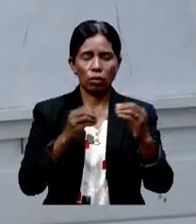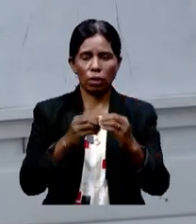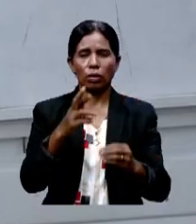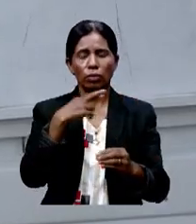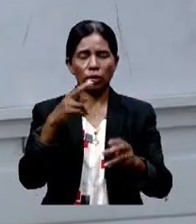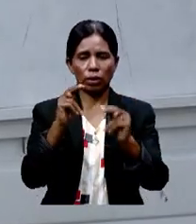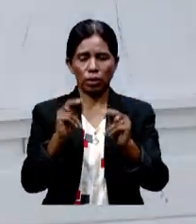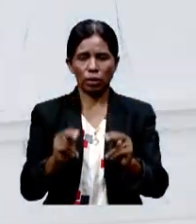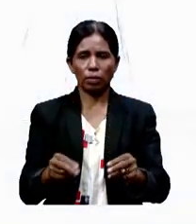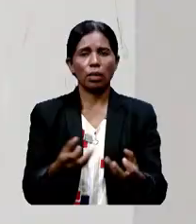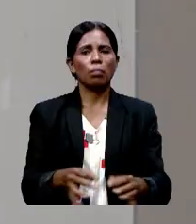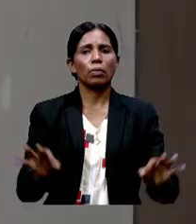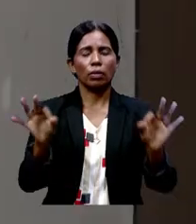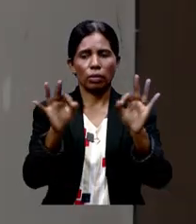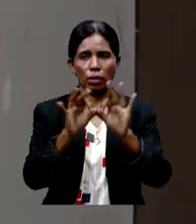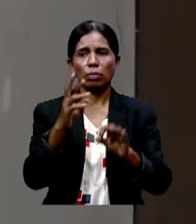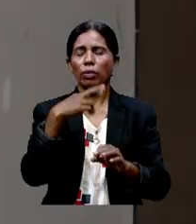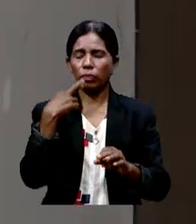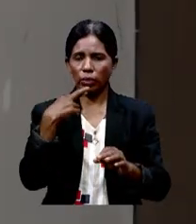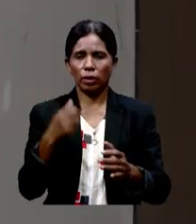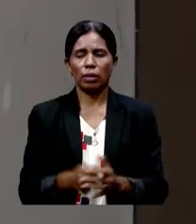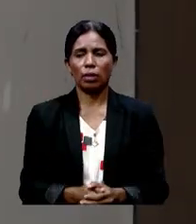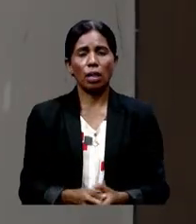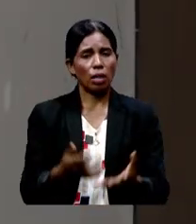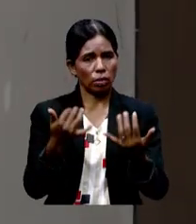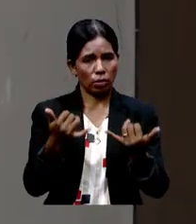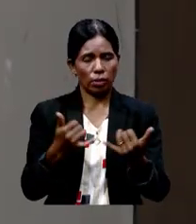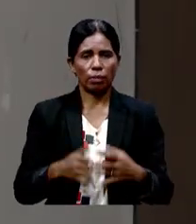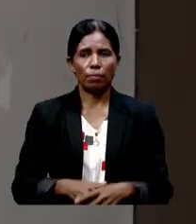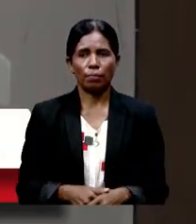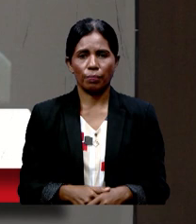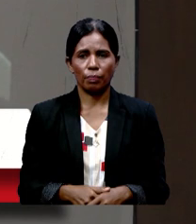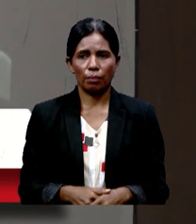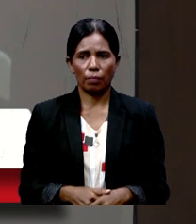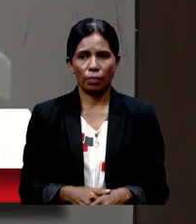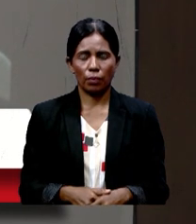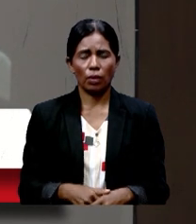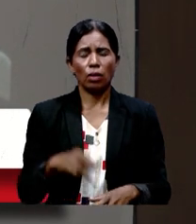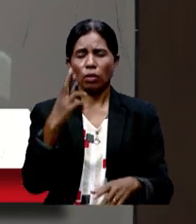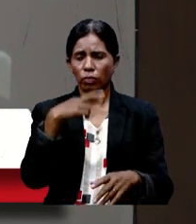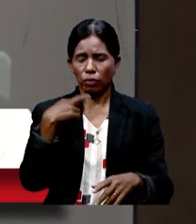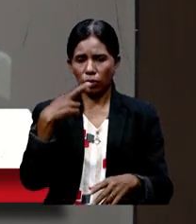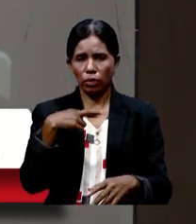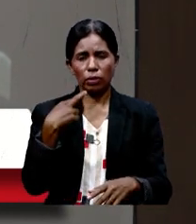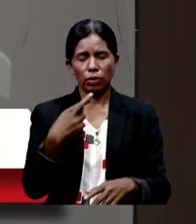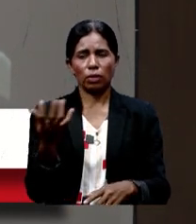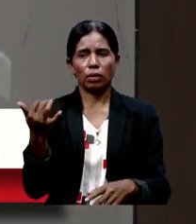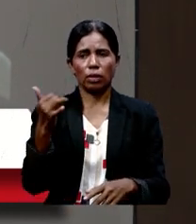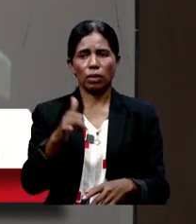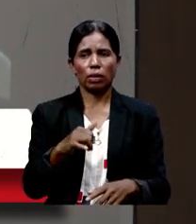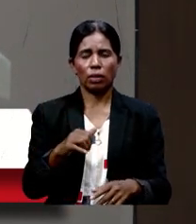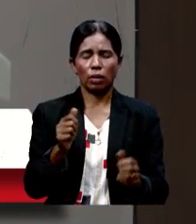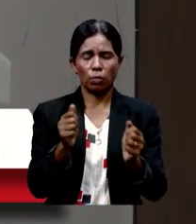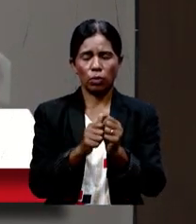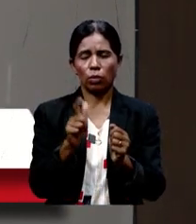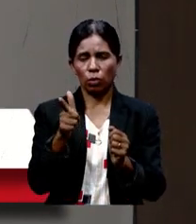necessidades básicas, principalmente o arroz. Porque até agora, o arroz com 25